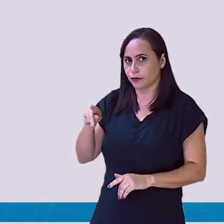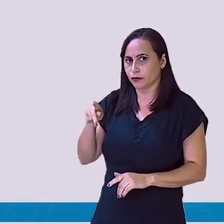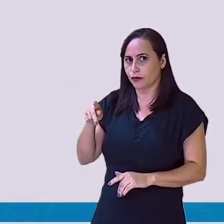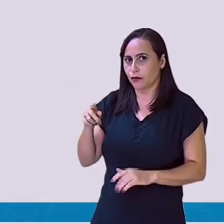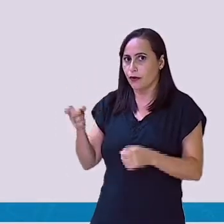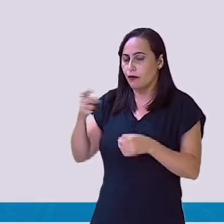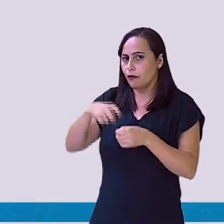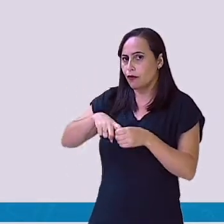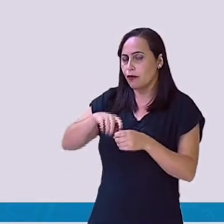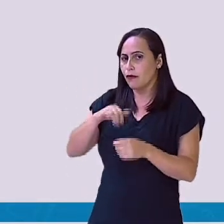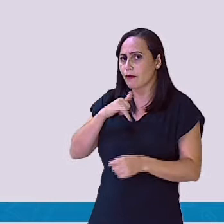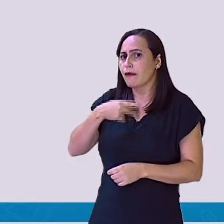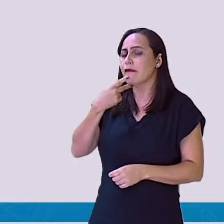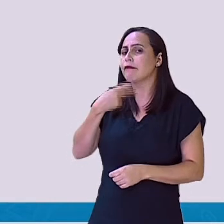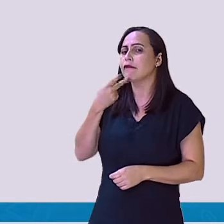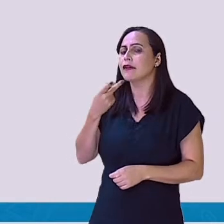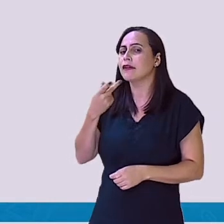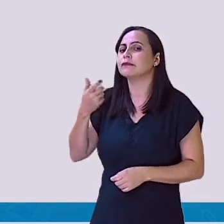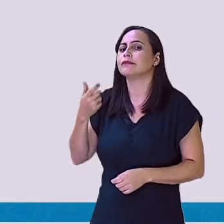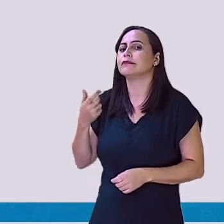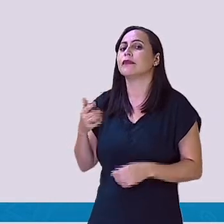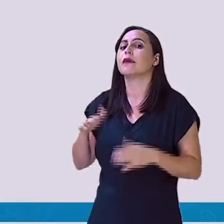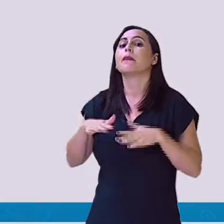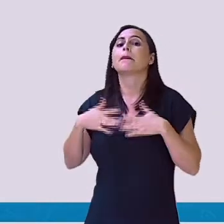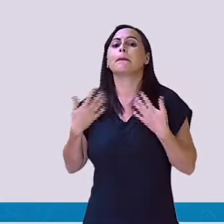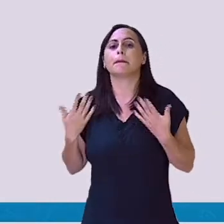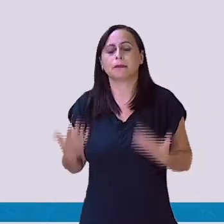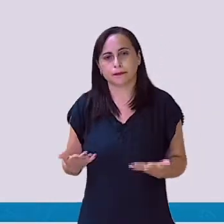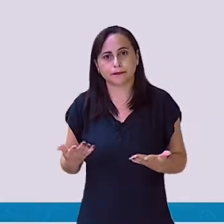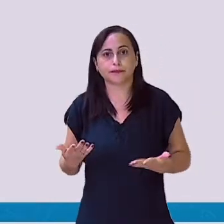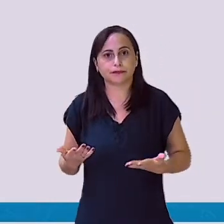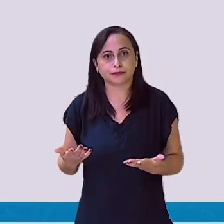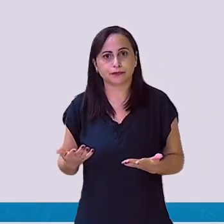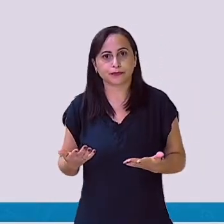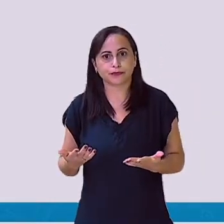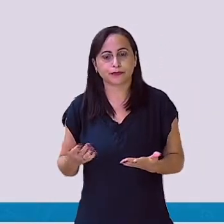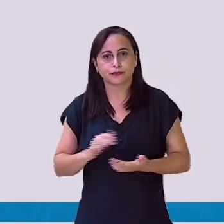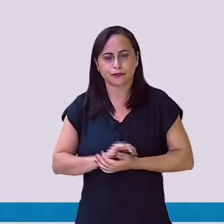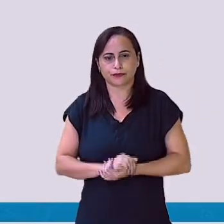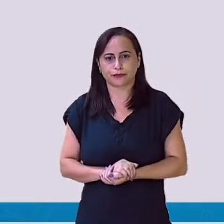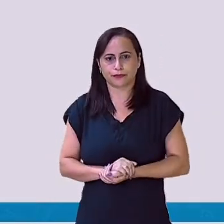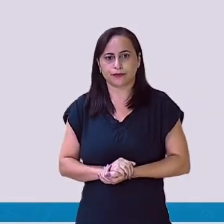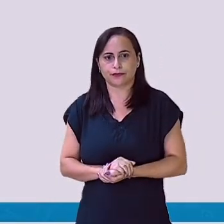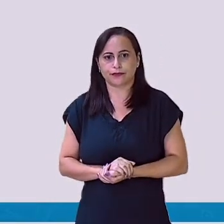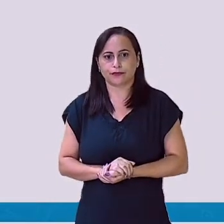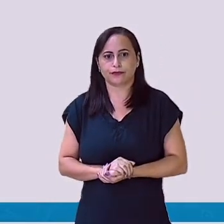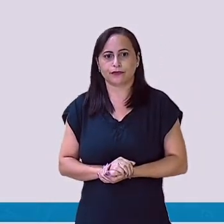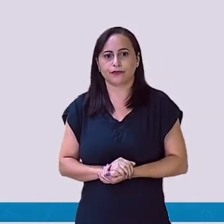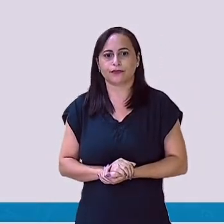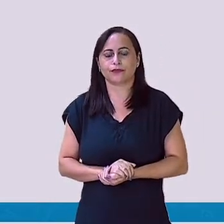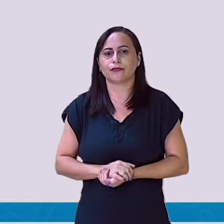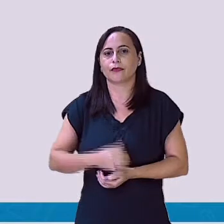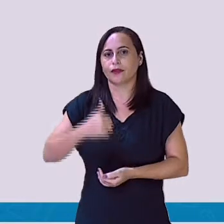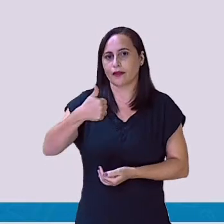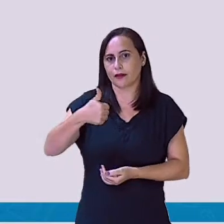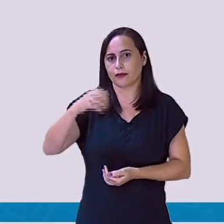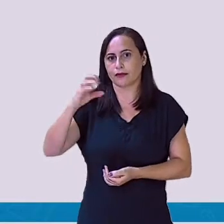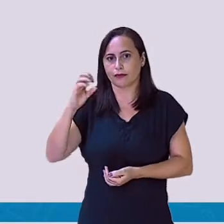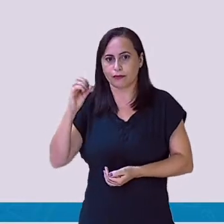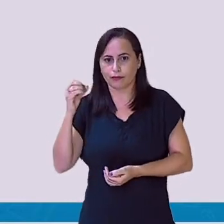Ele começou contando, mas em qual parágrafo ele volta a contar a história?